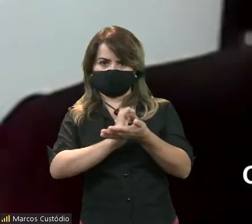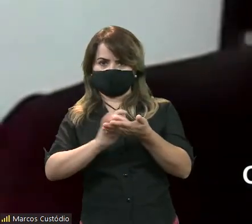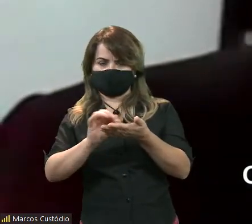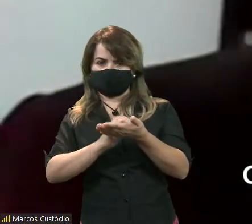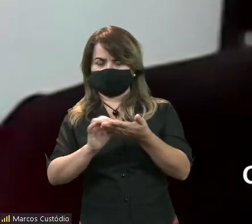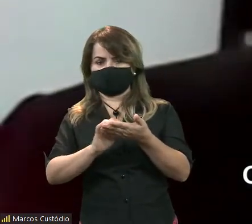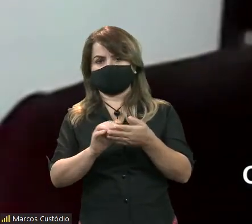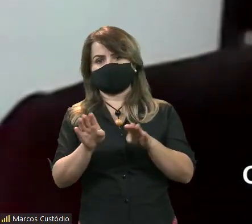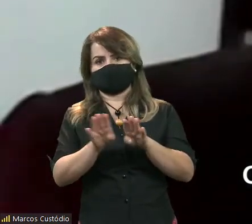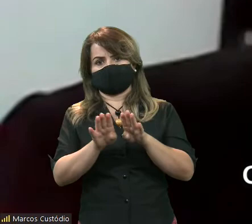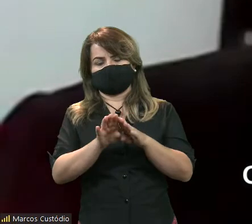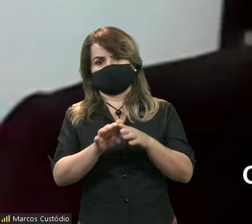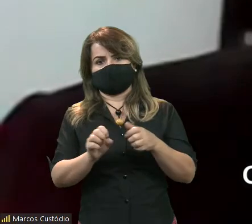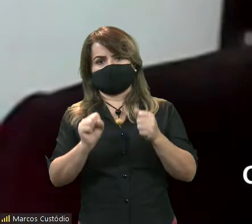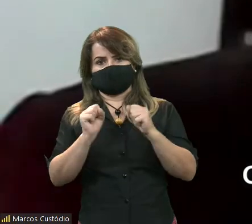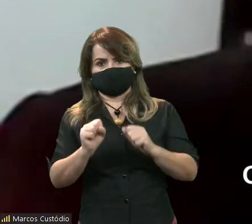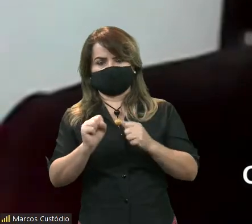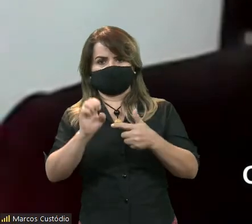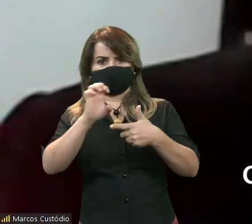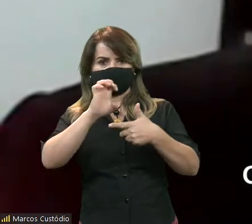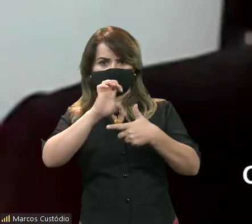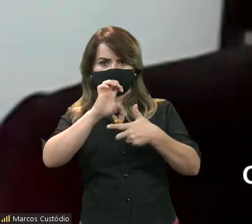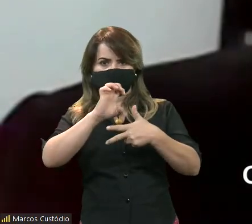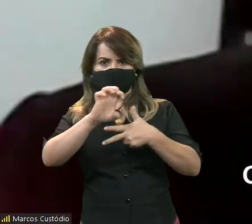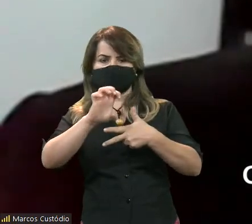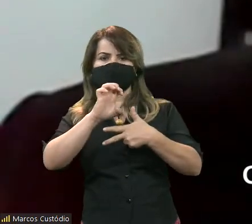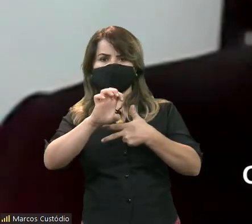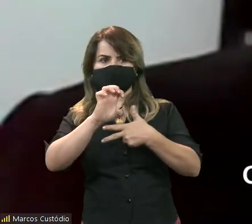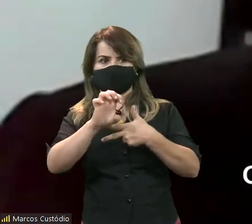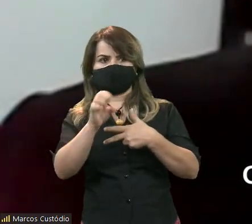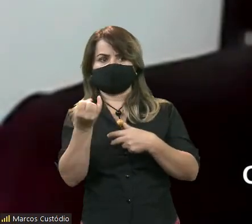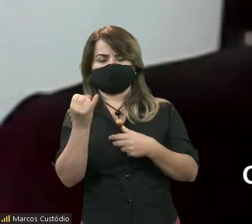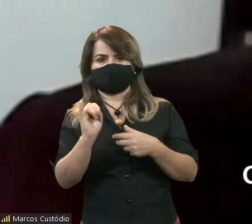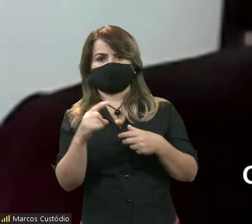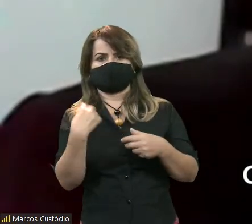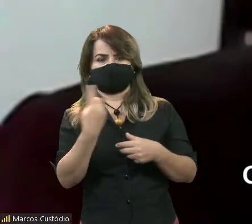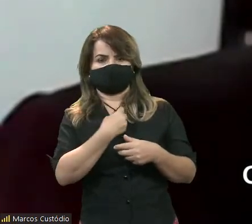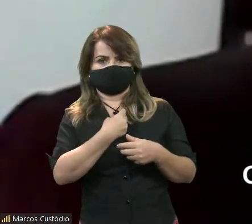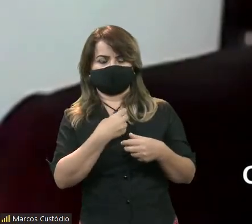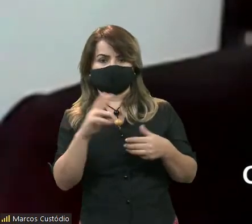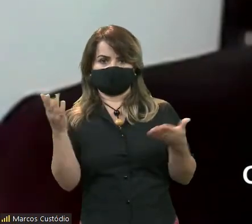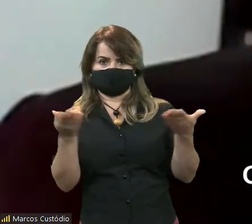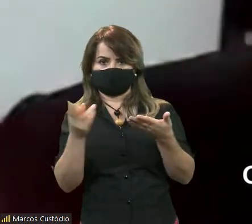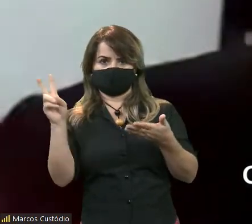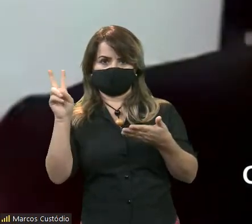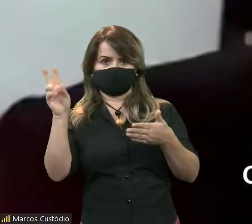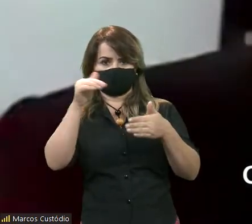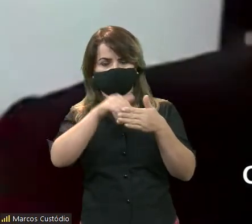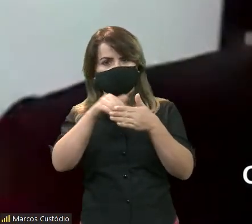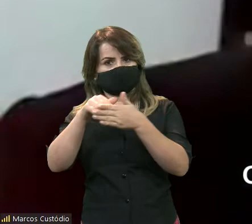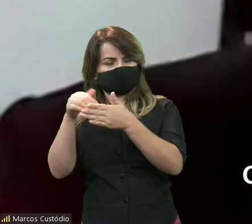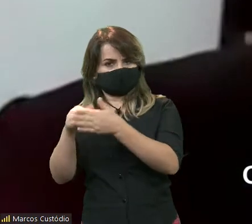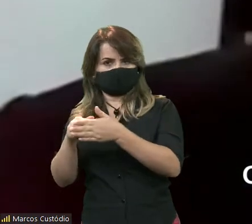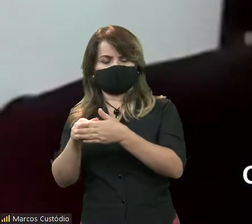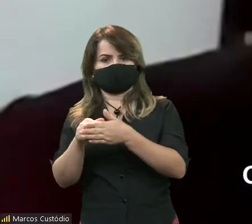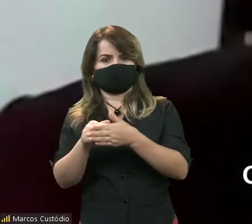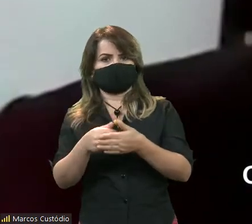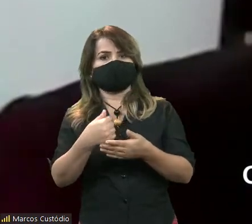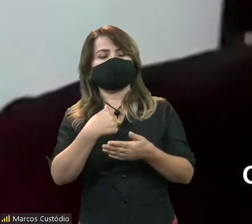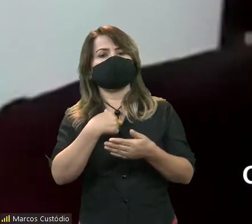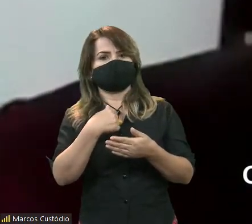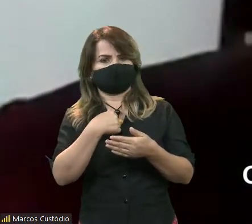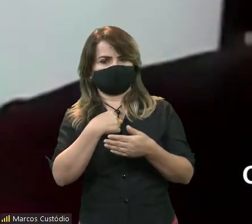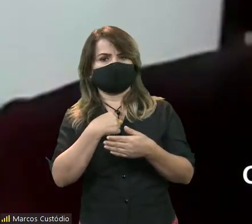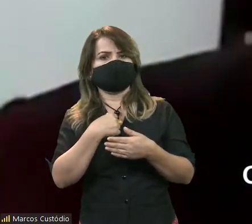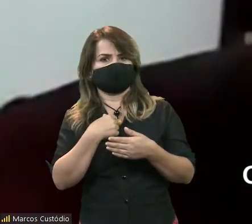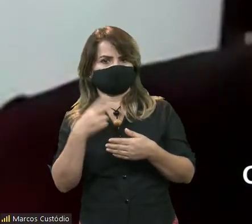Poder Executivo, e que, se nós votarmos favoravelmente hoje, eu encaminho meu voto já favorável, pedindo a reserva do meu